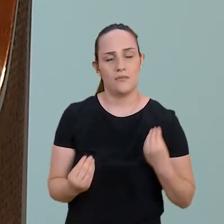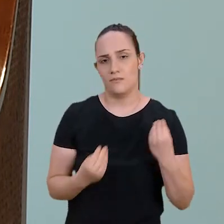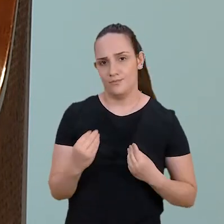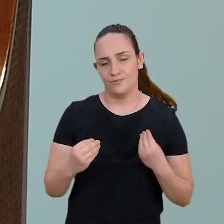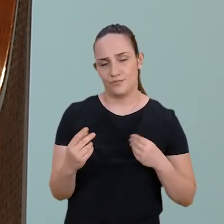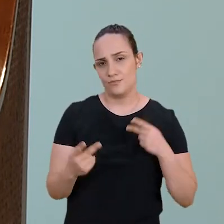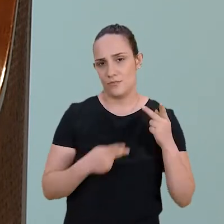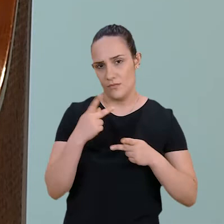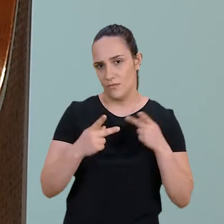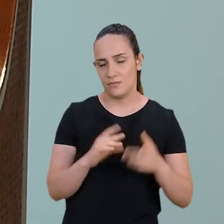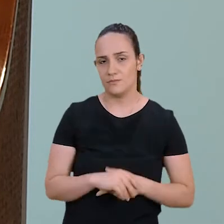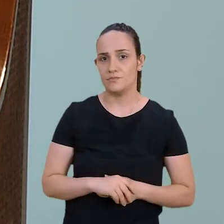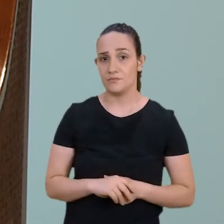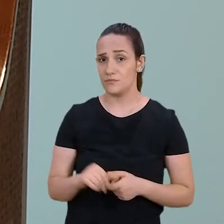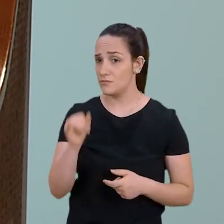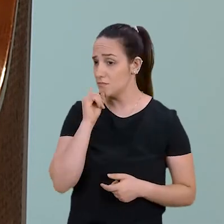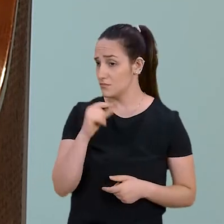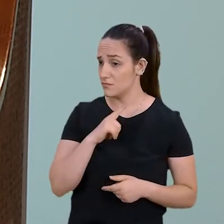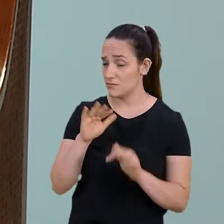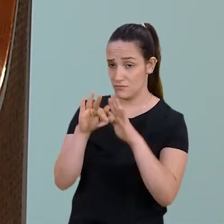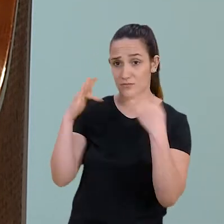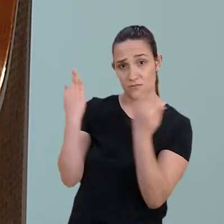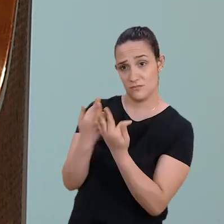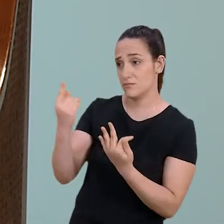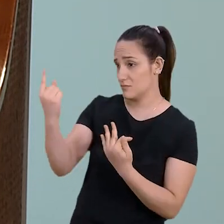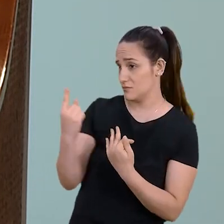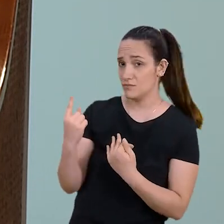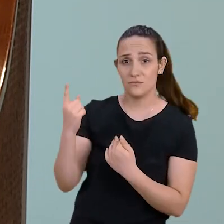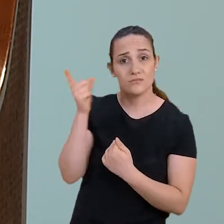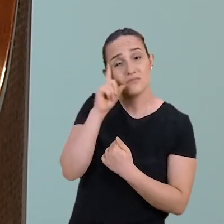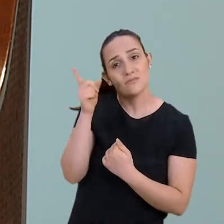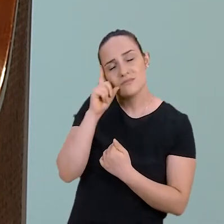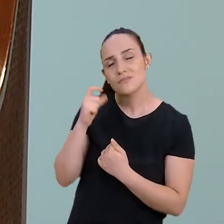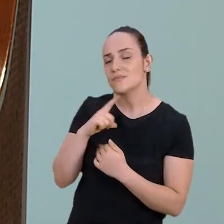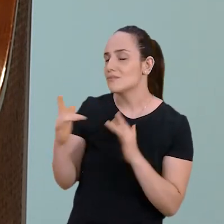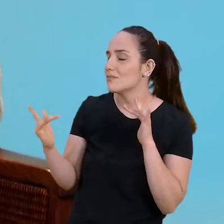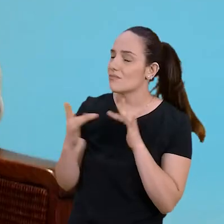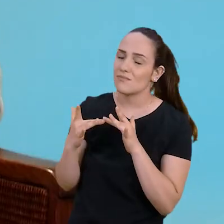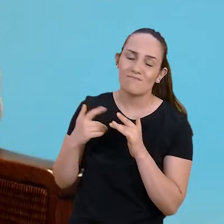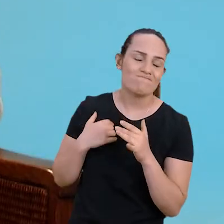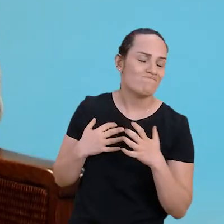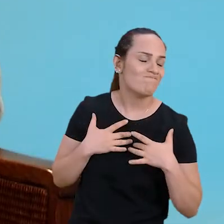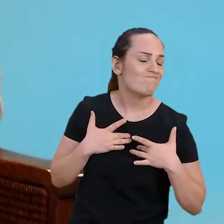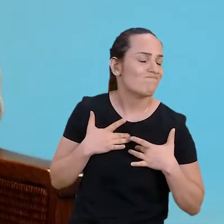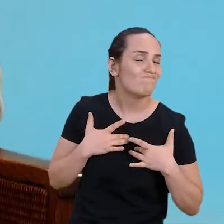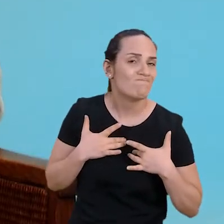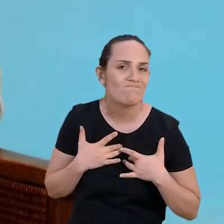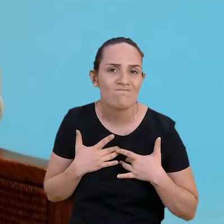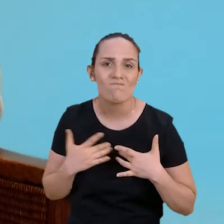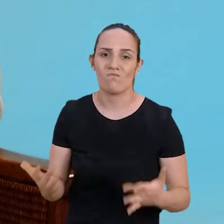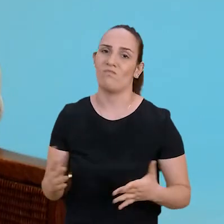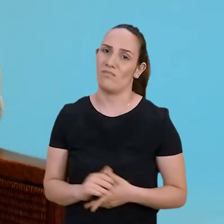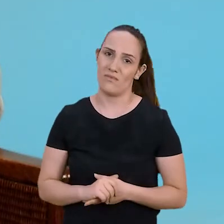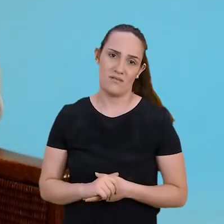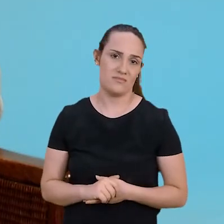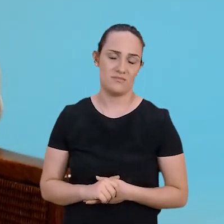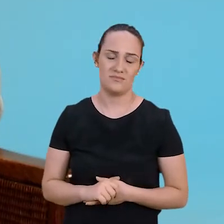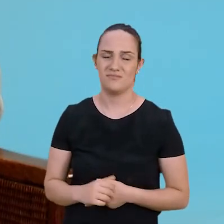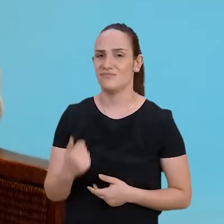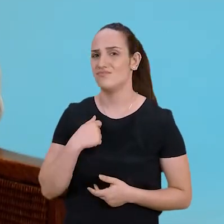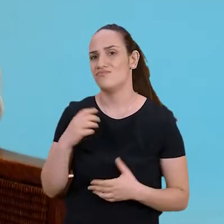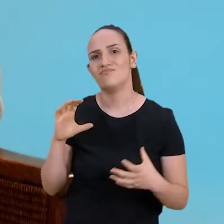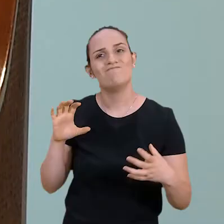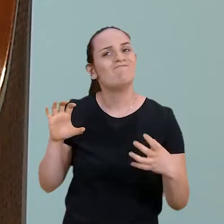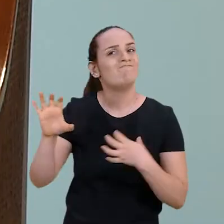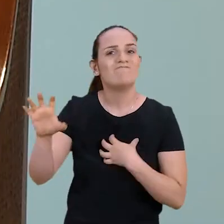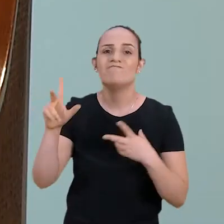por exemplo, eu atender as famílias que eu atendo todos os dias e eu não me envolver com aquilo. Não tem como eu me